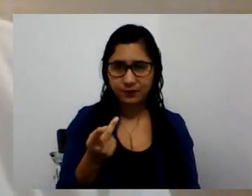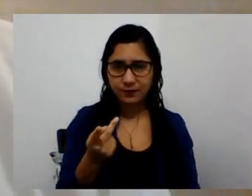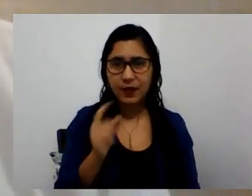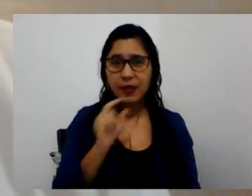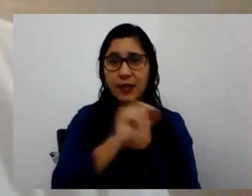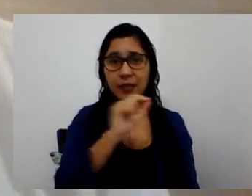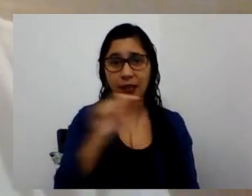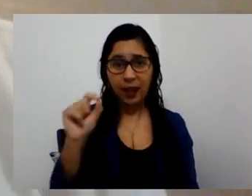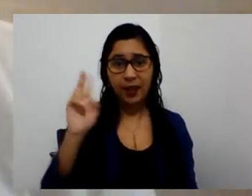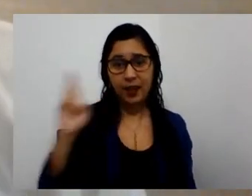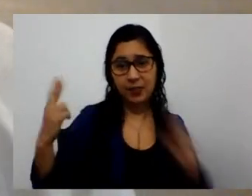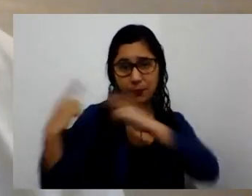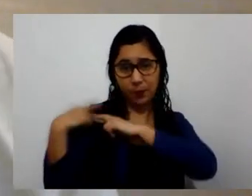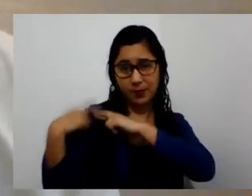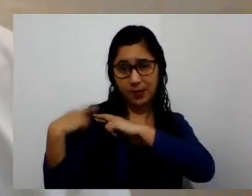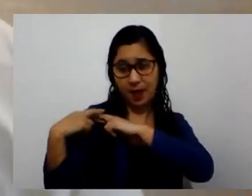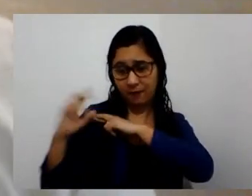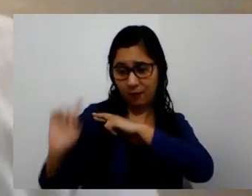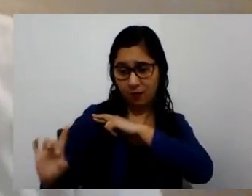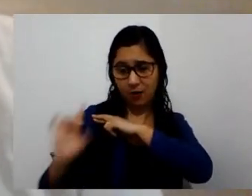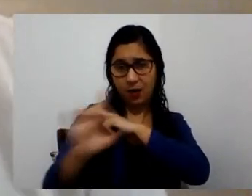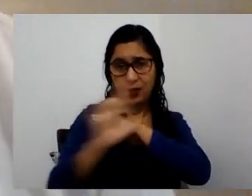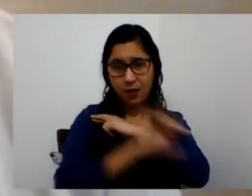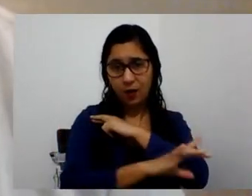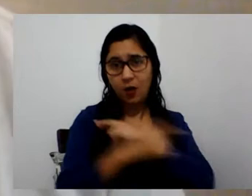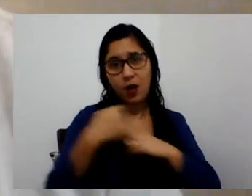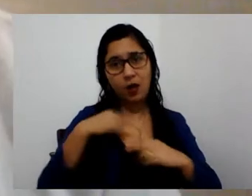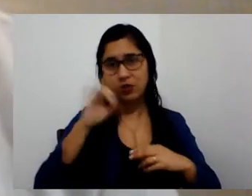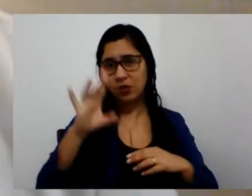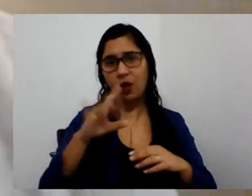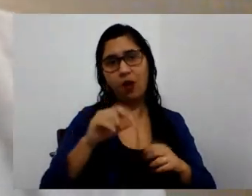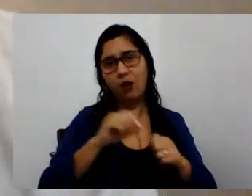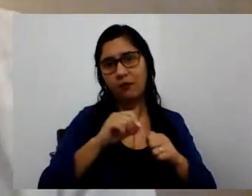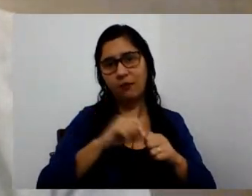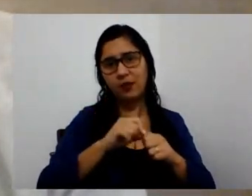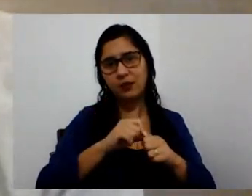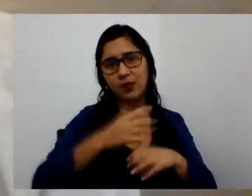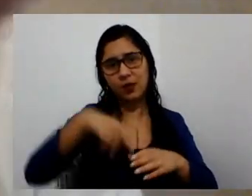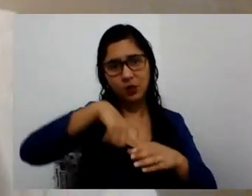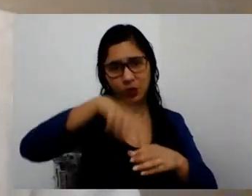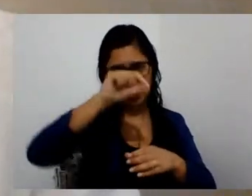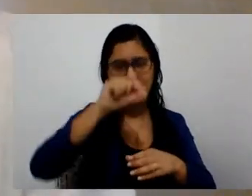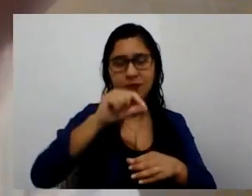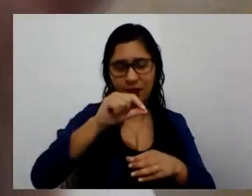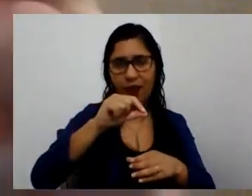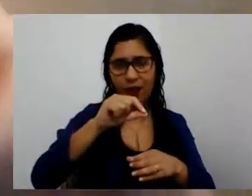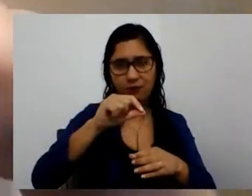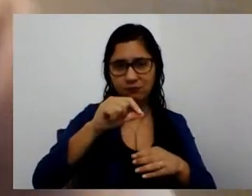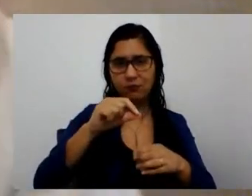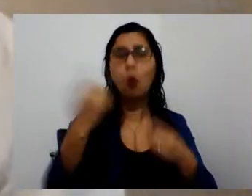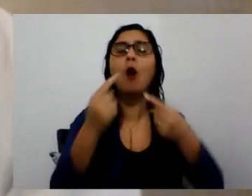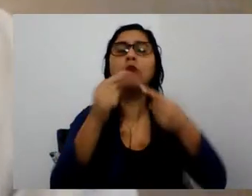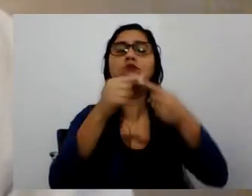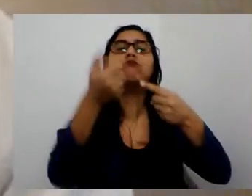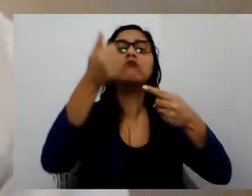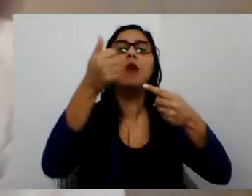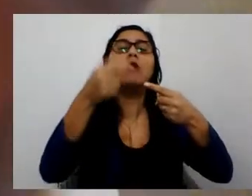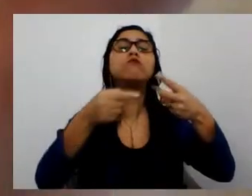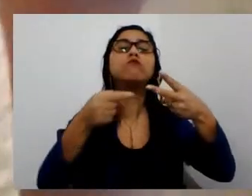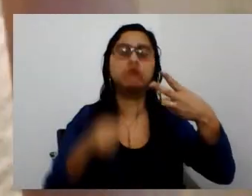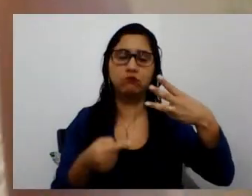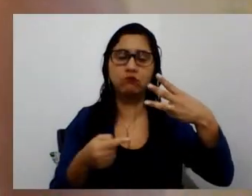as respectivas candidaturas, eu vou simplesmente proceder ao sorteio na devida ordem, correto?